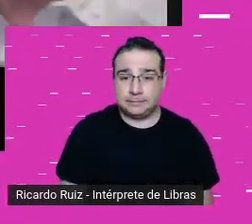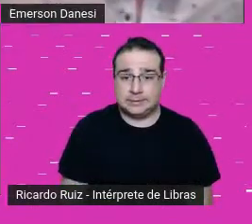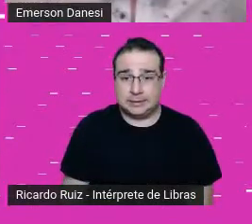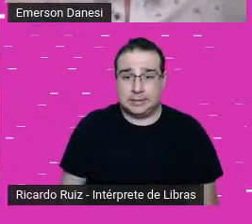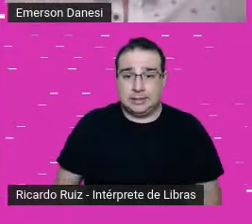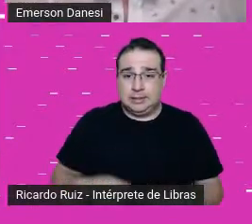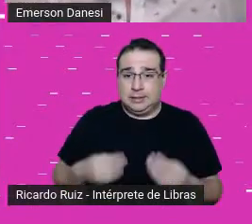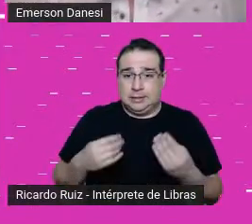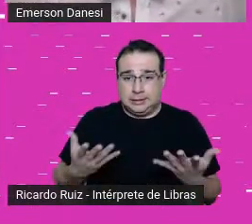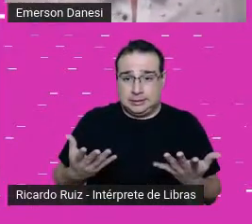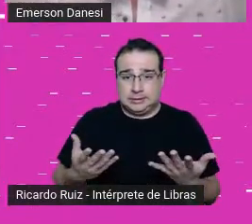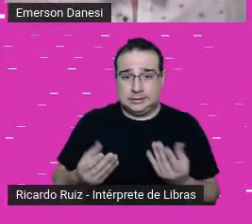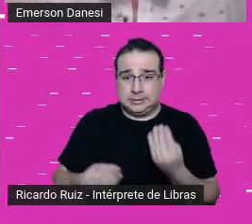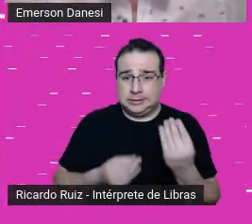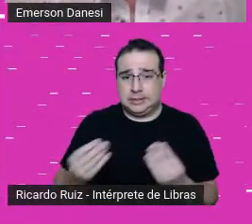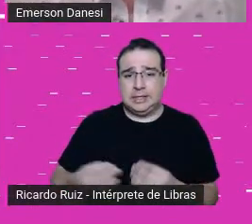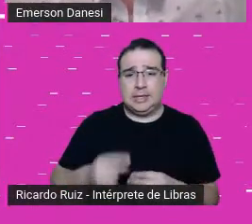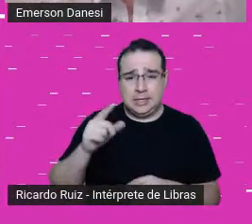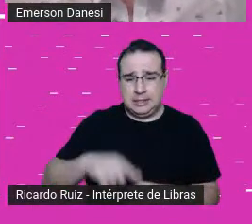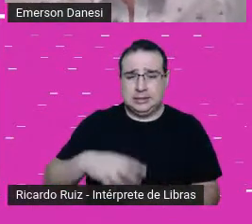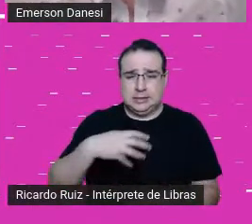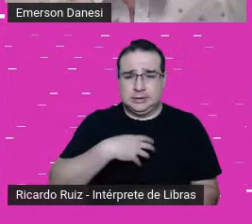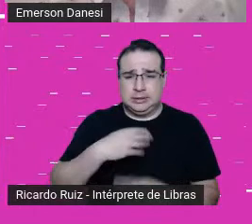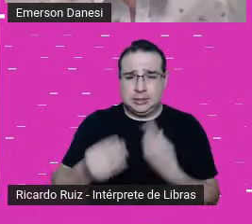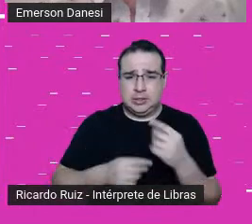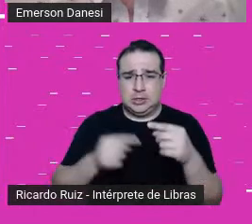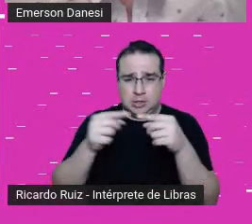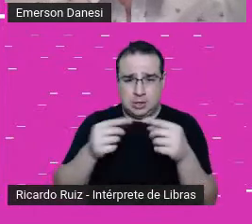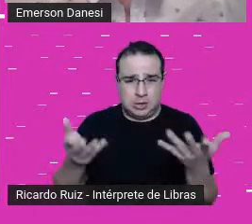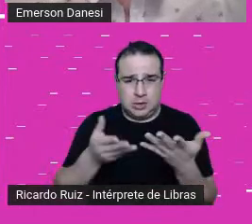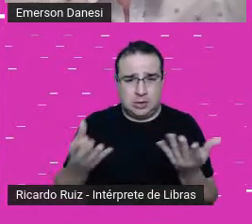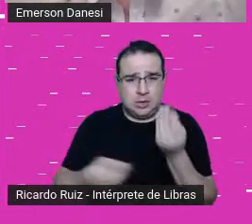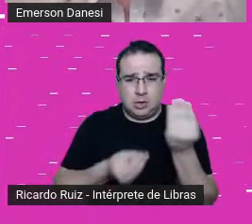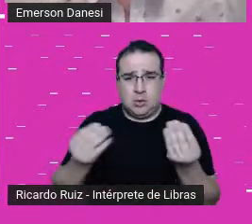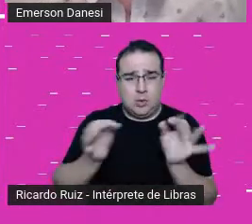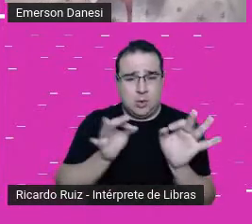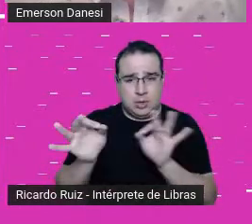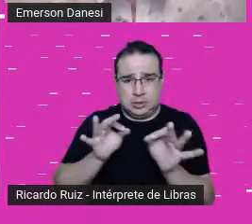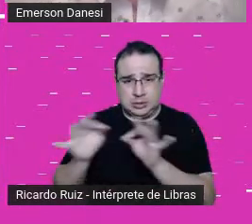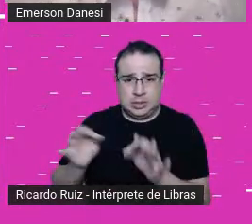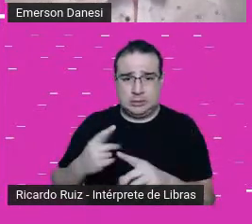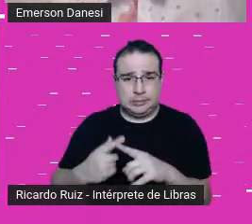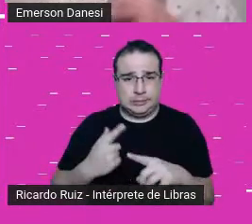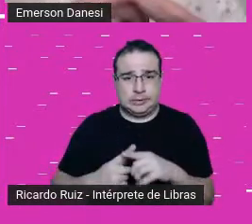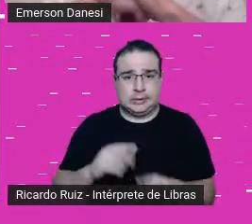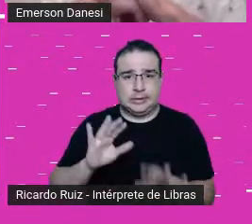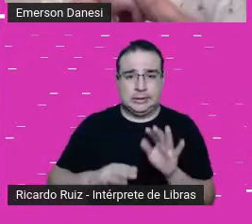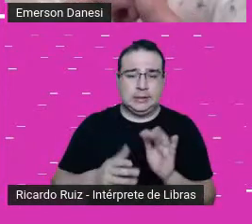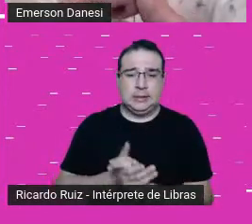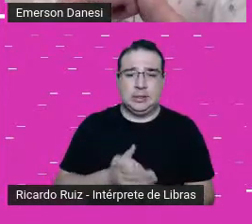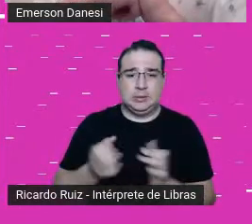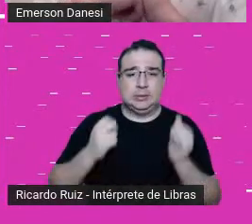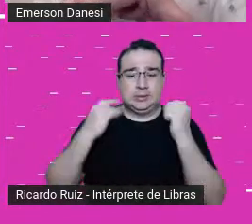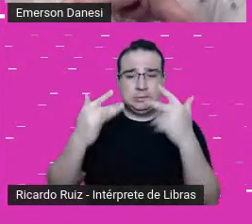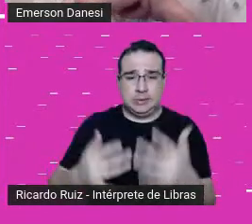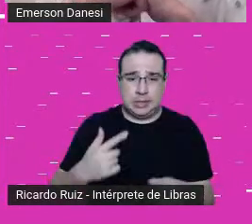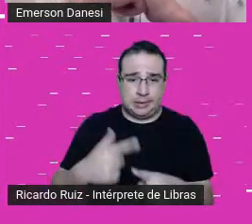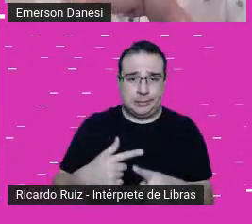Era uma intensidade, agora eu nem teria como organizar muito, assim, para te contar,